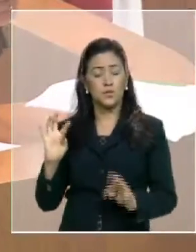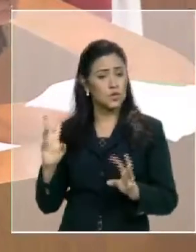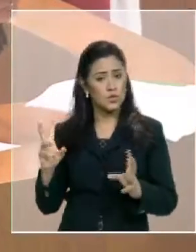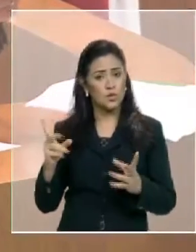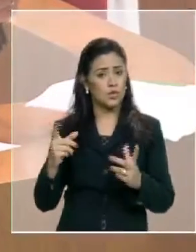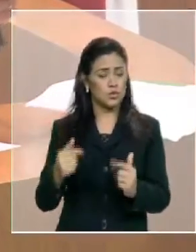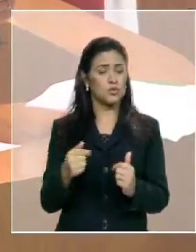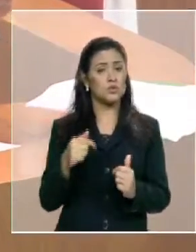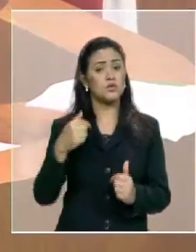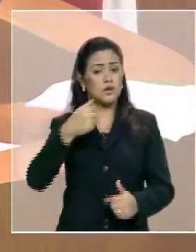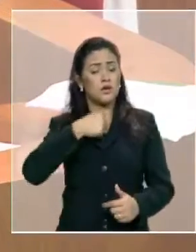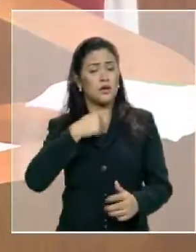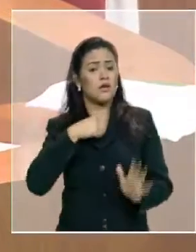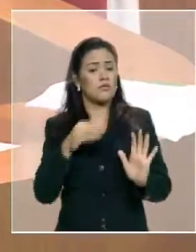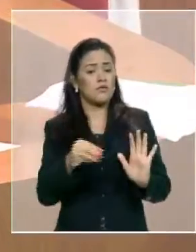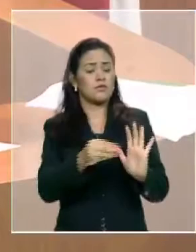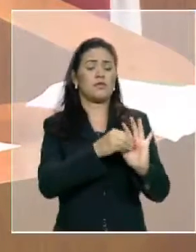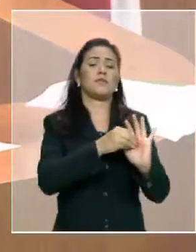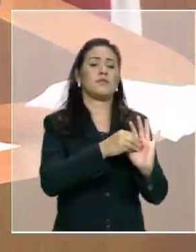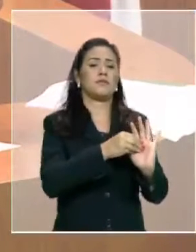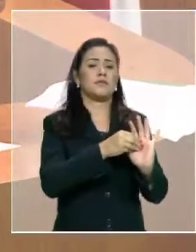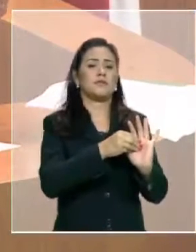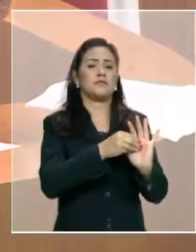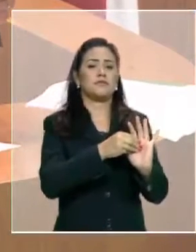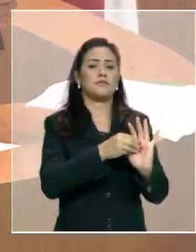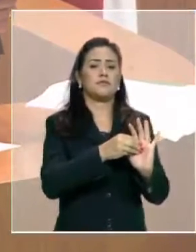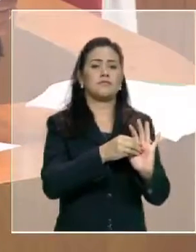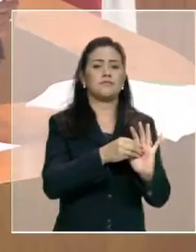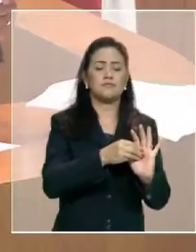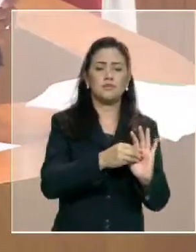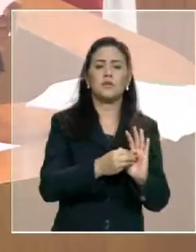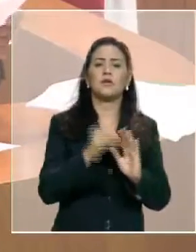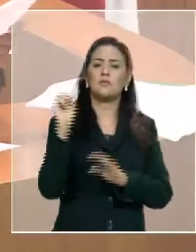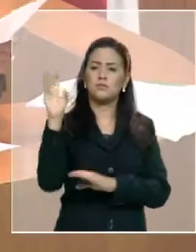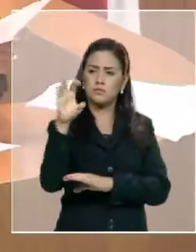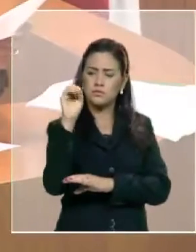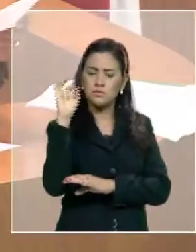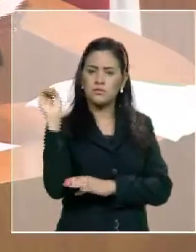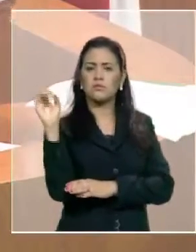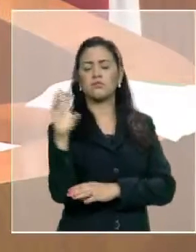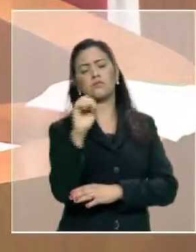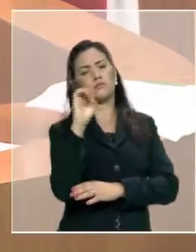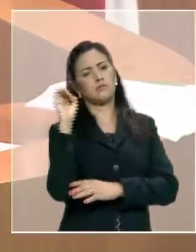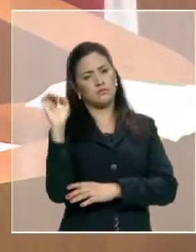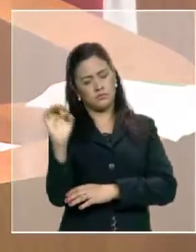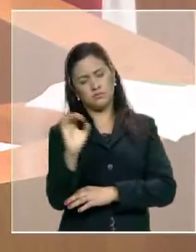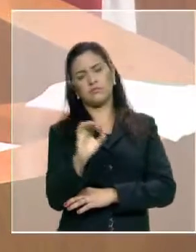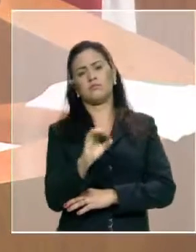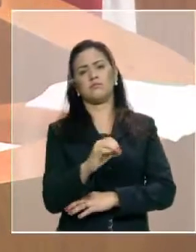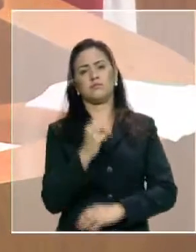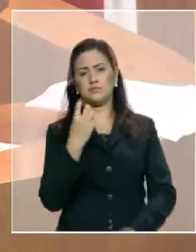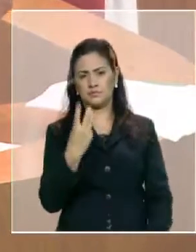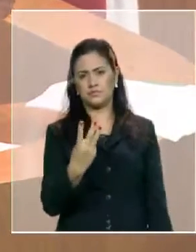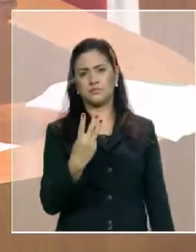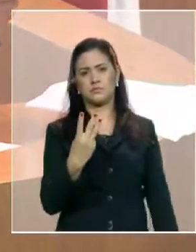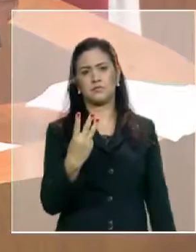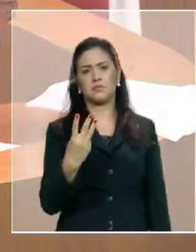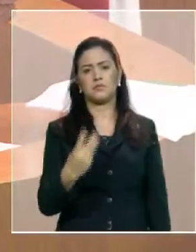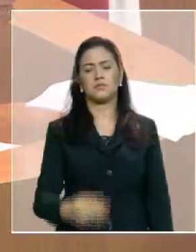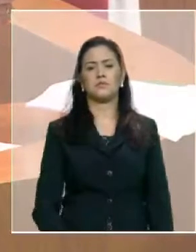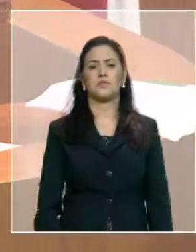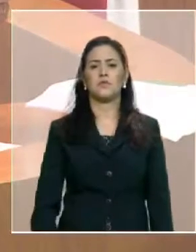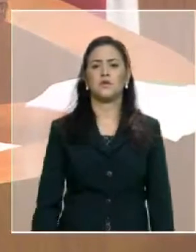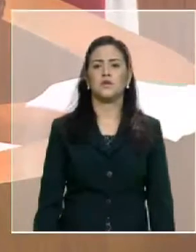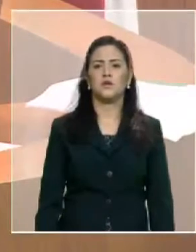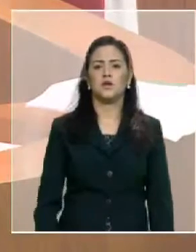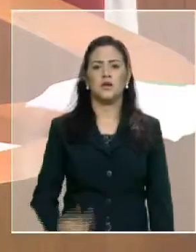Edilásio. E eu fui lá e coloquei nas minhas emendas uma ambulância para cada. Deputado Estênio, não tem interesse em que o prefeito compre